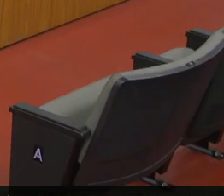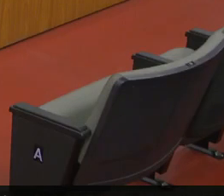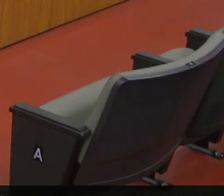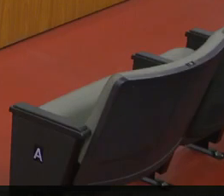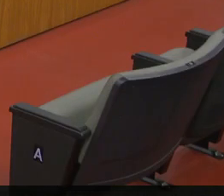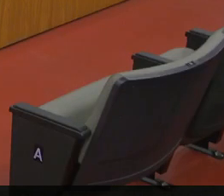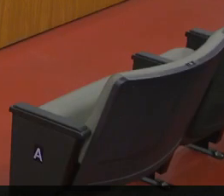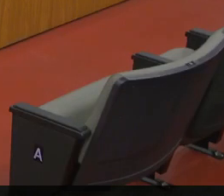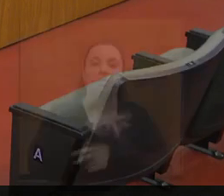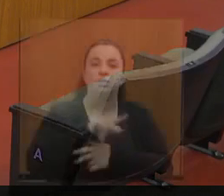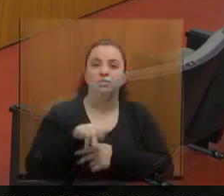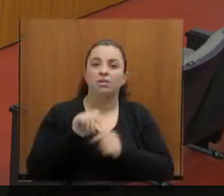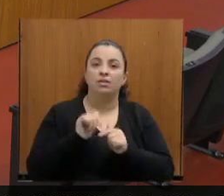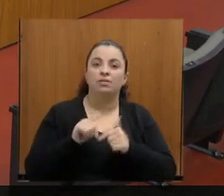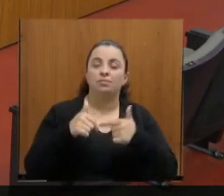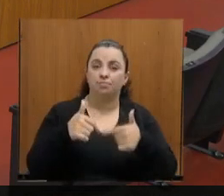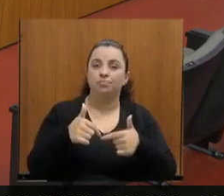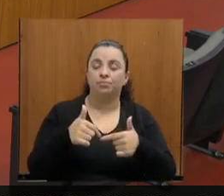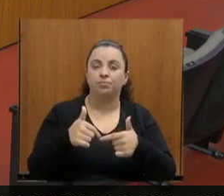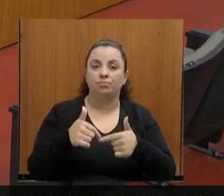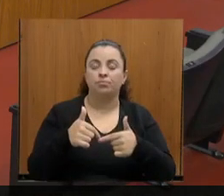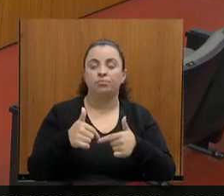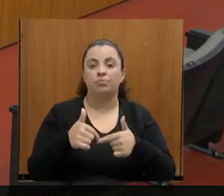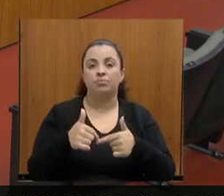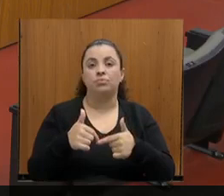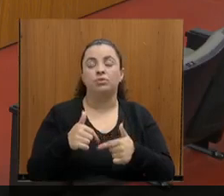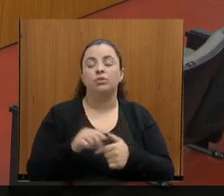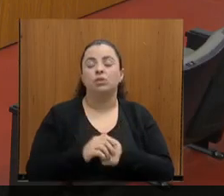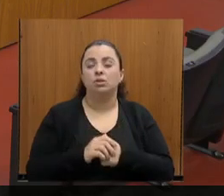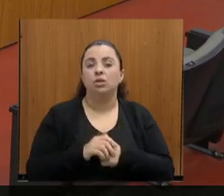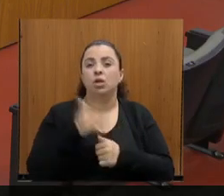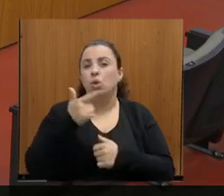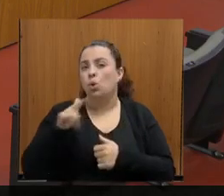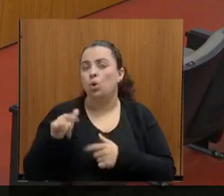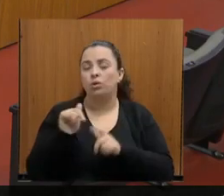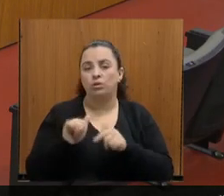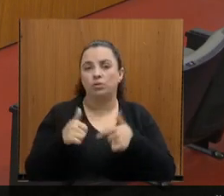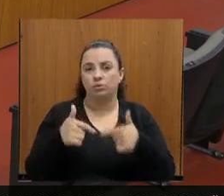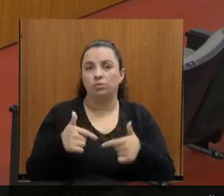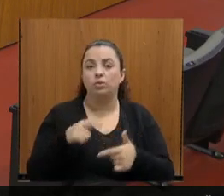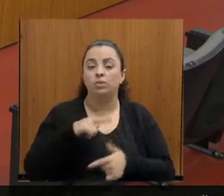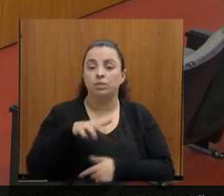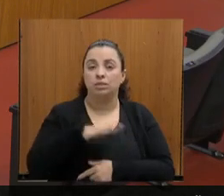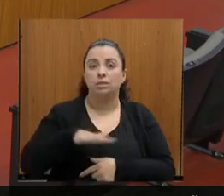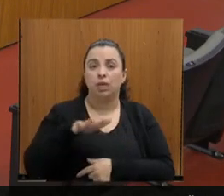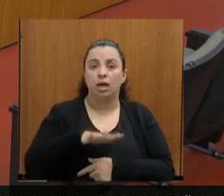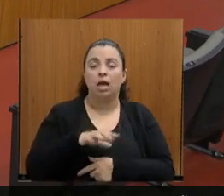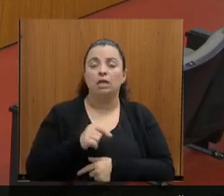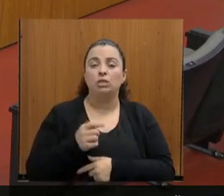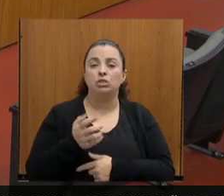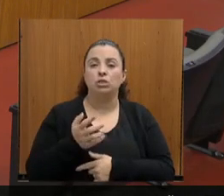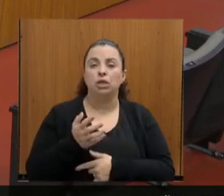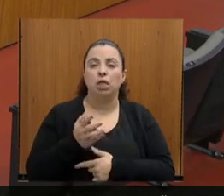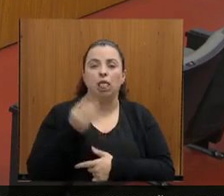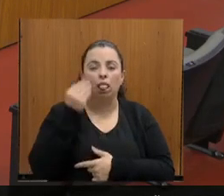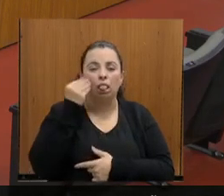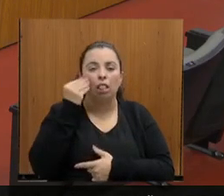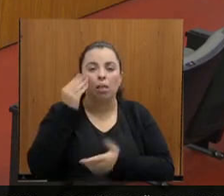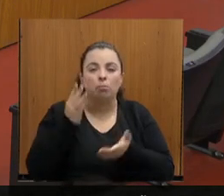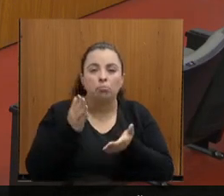dessas medidas que se incluia e e outras na no desvio na área de buscar nichos de